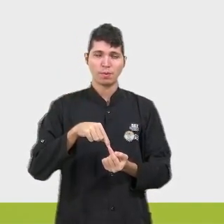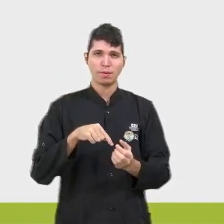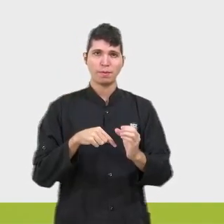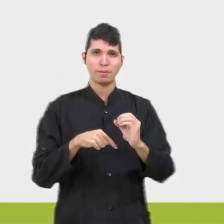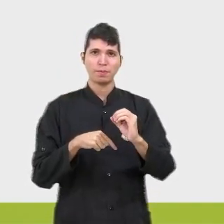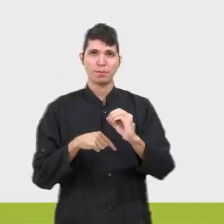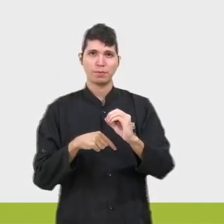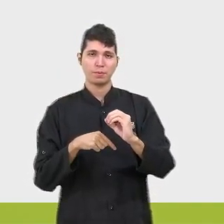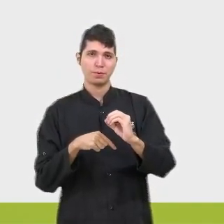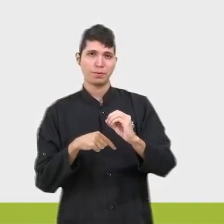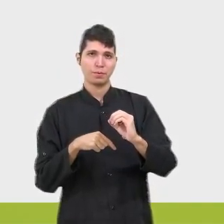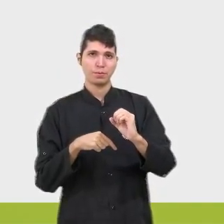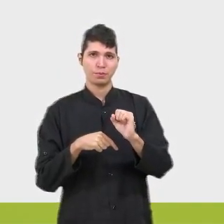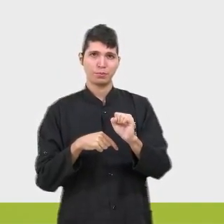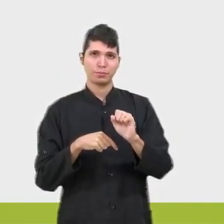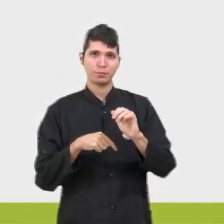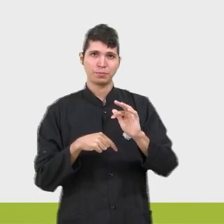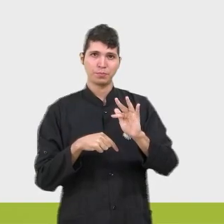tinha